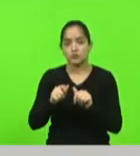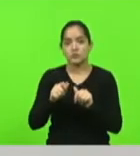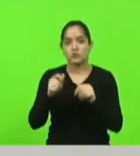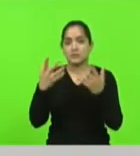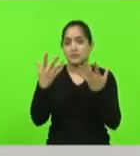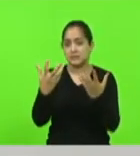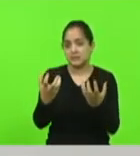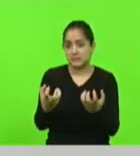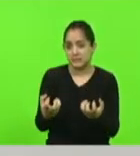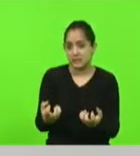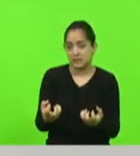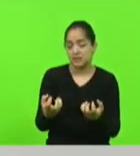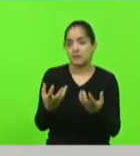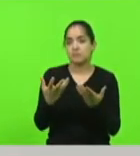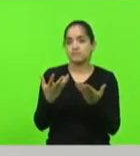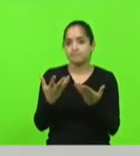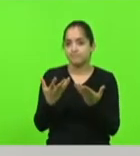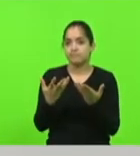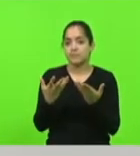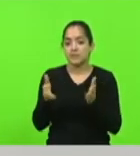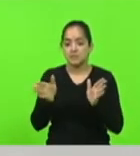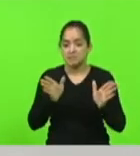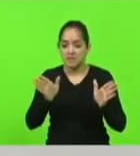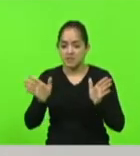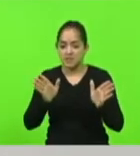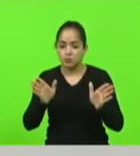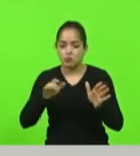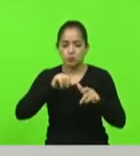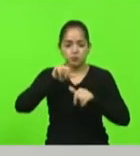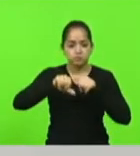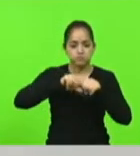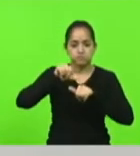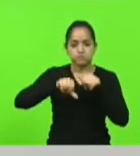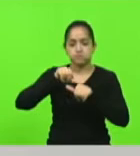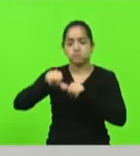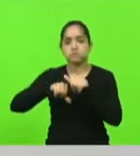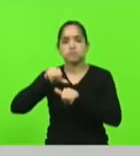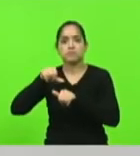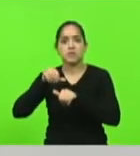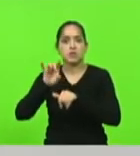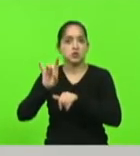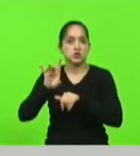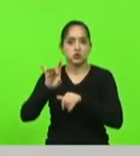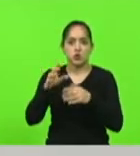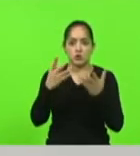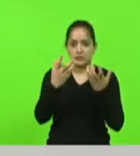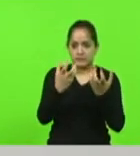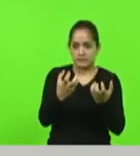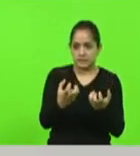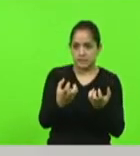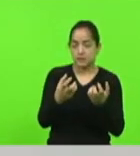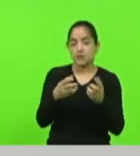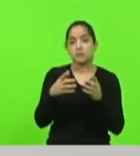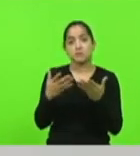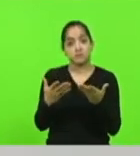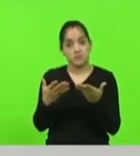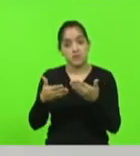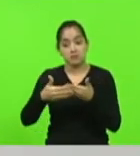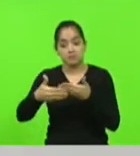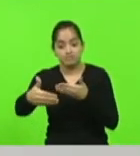estiagens e por todas as mudanças que vêm aí. Não é só a estiagem, nós vamos enfrentar aí